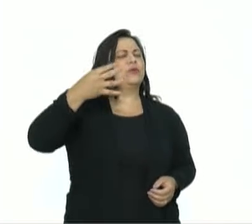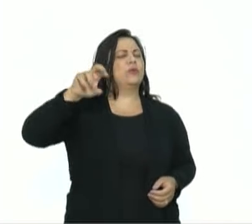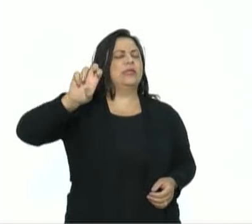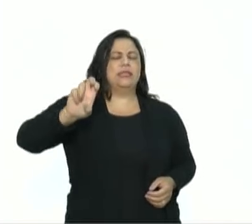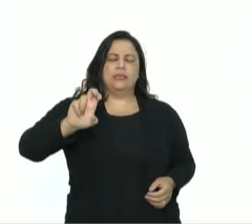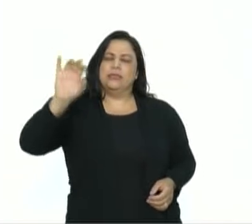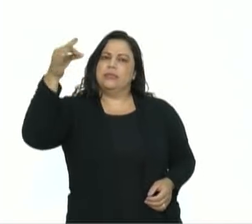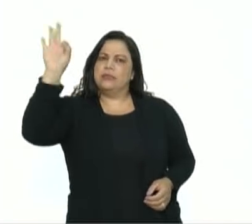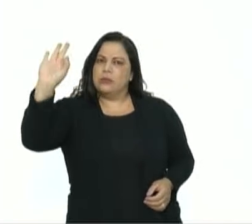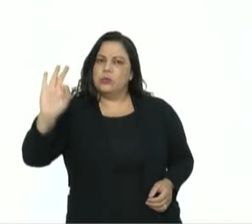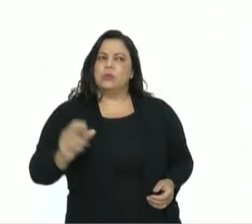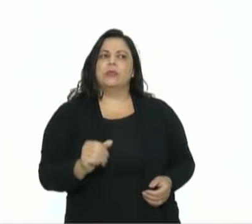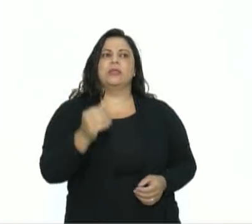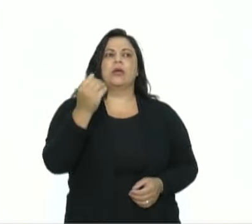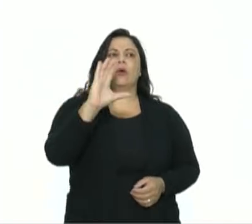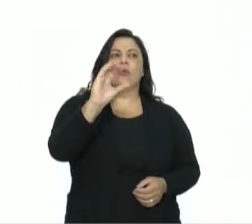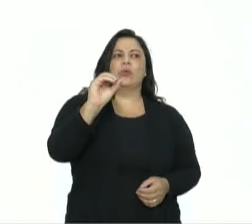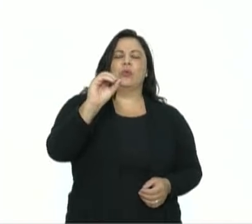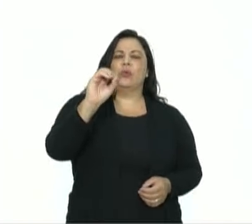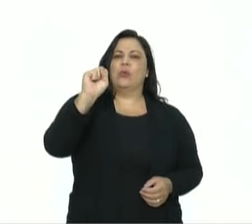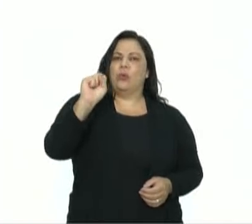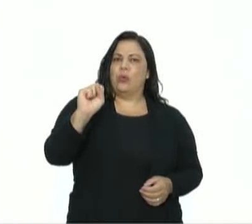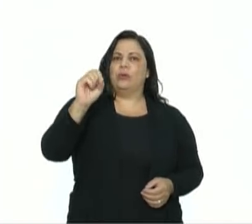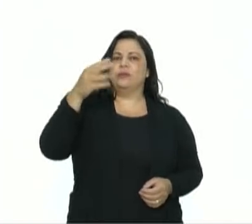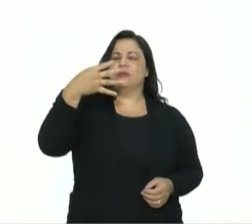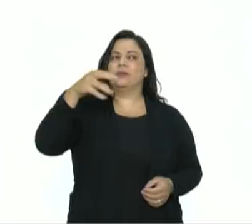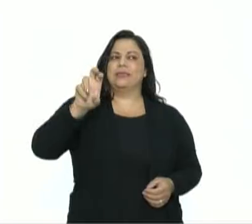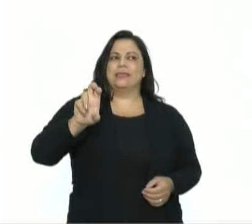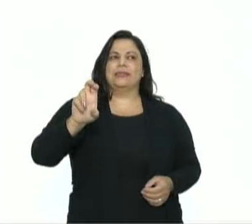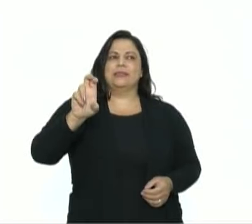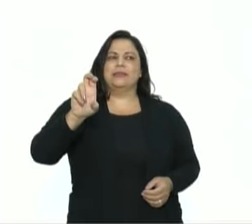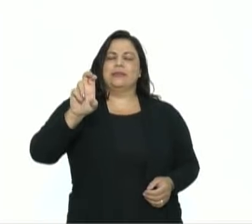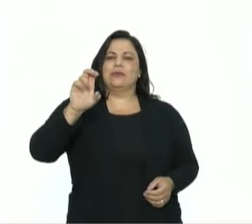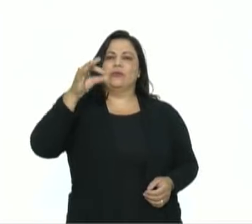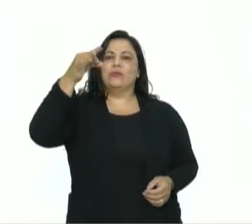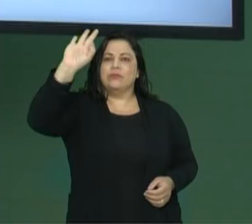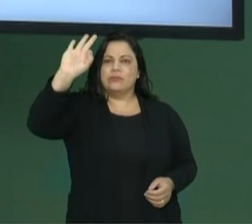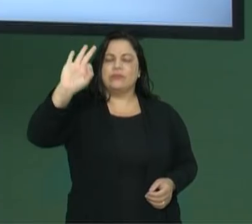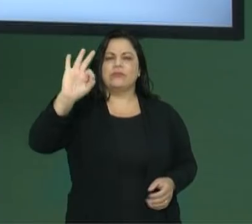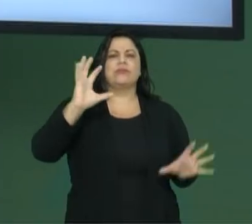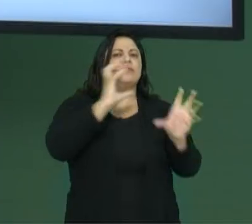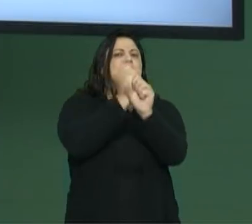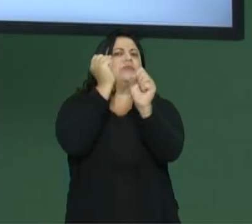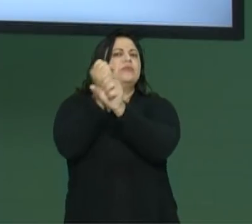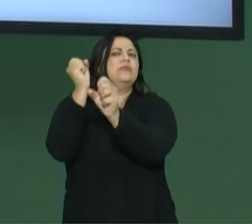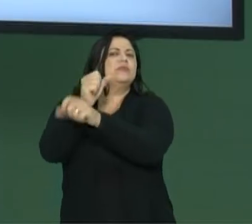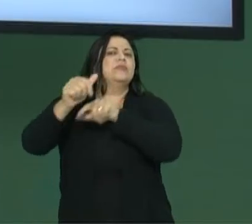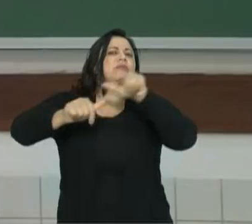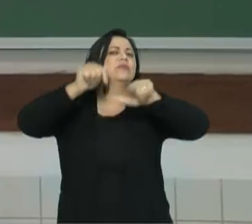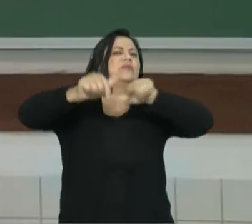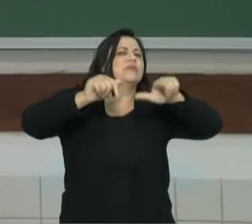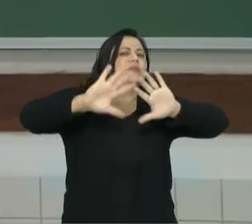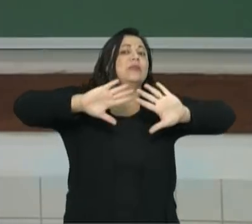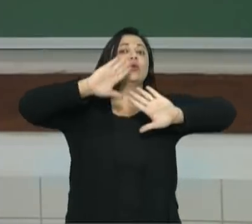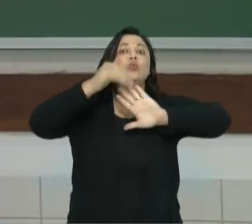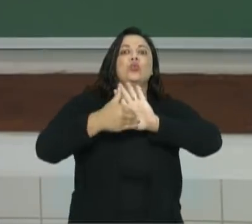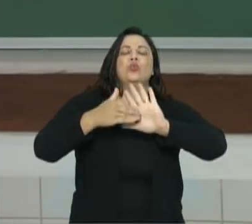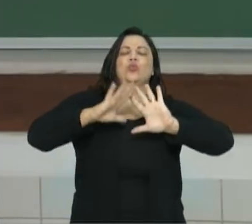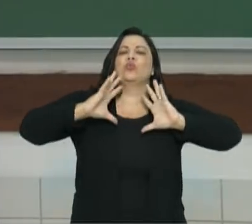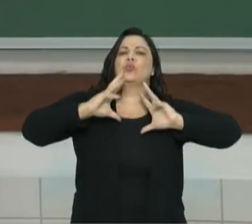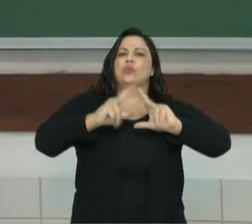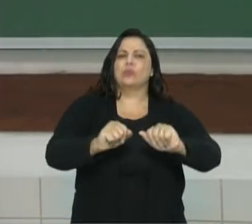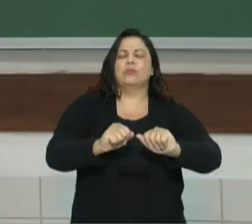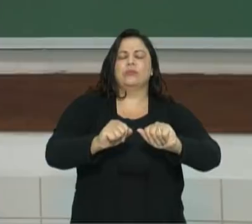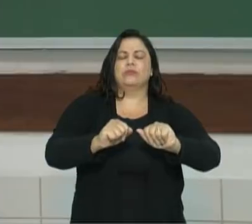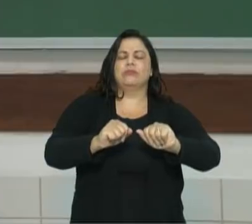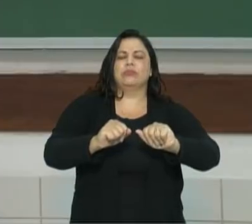como 0,71, calcule o trabalho total realizado sobre o trenó. Ou seja, qual é o trabalho total realizado